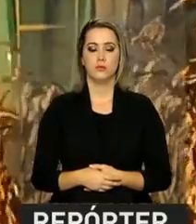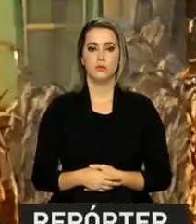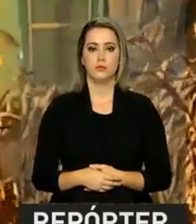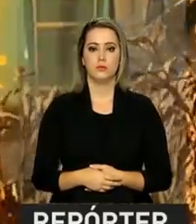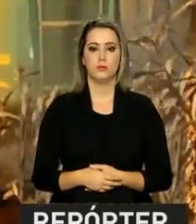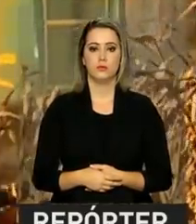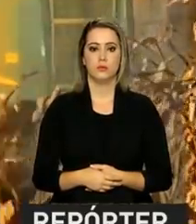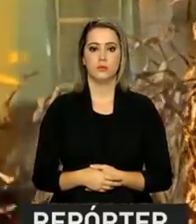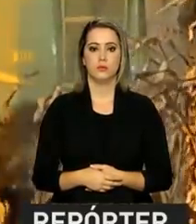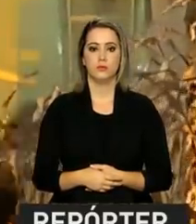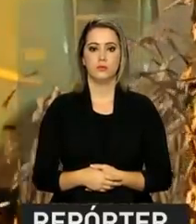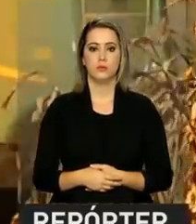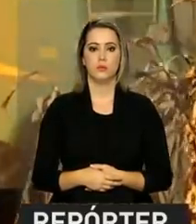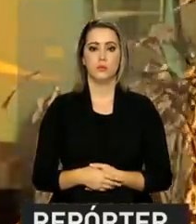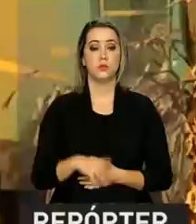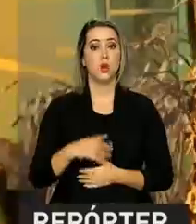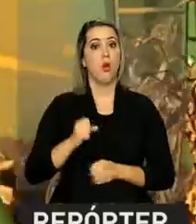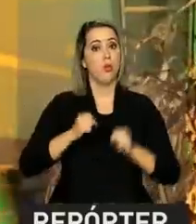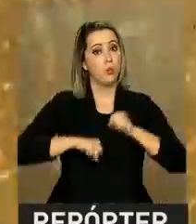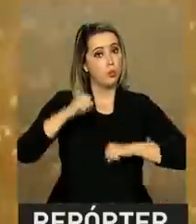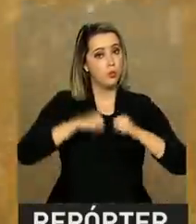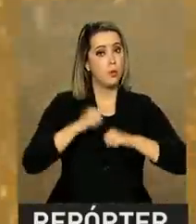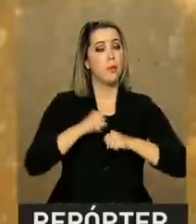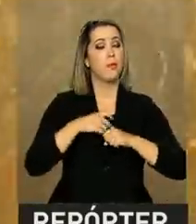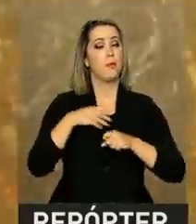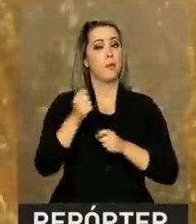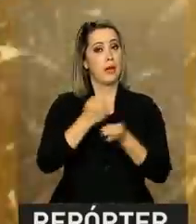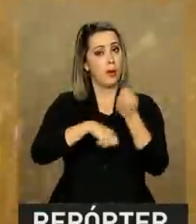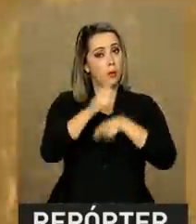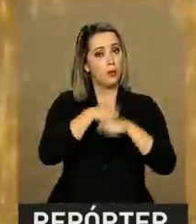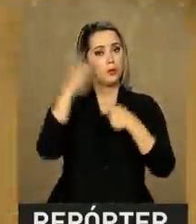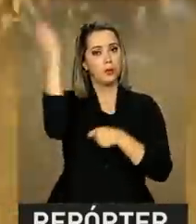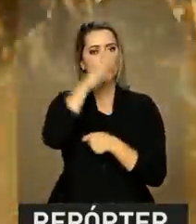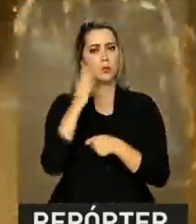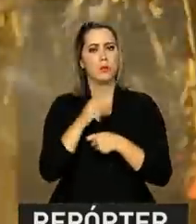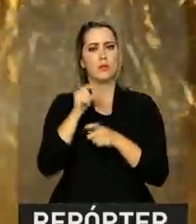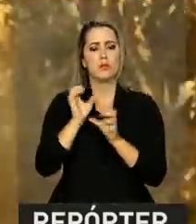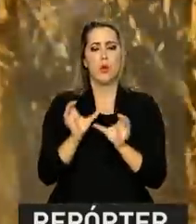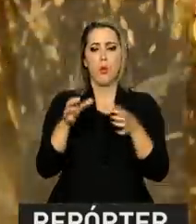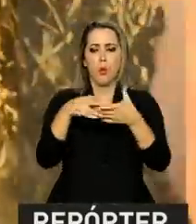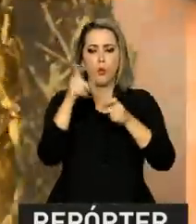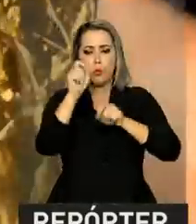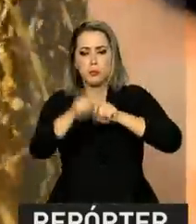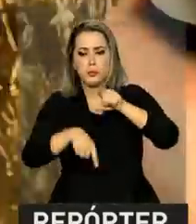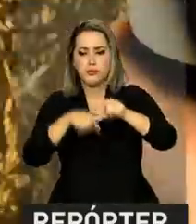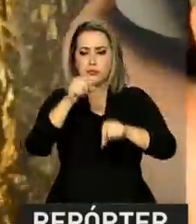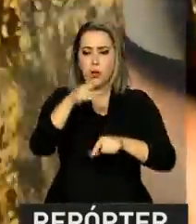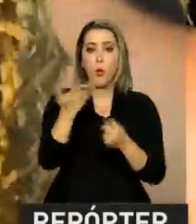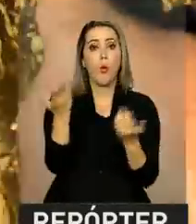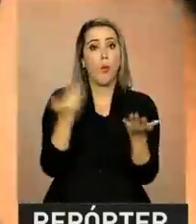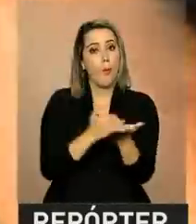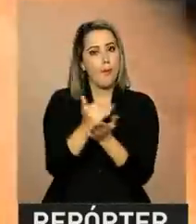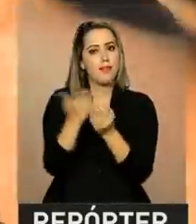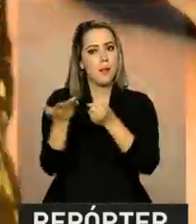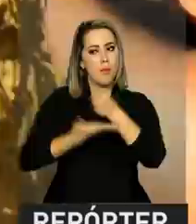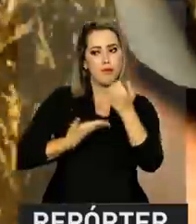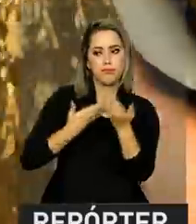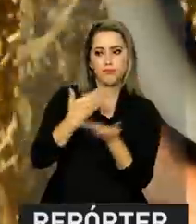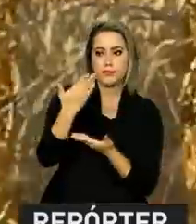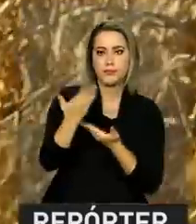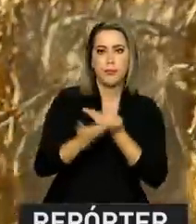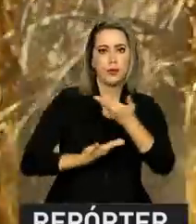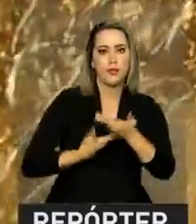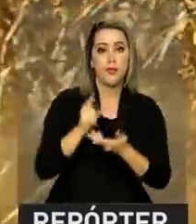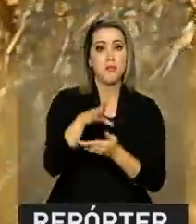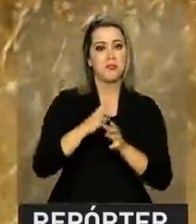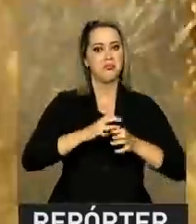Um motor para a economia brasileira. Os produtores nacionais começam a colher no campo aquela que deve ser